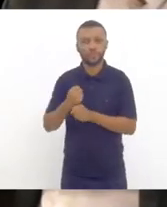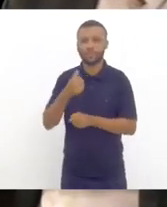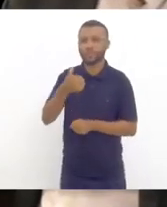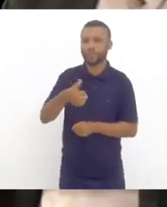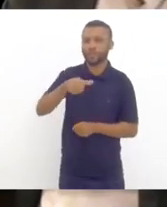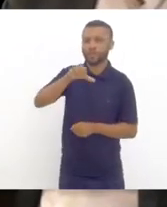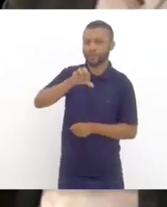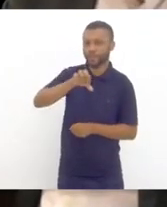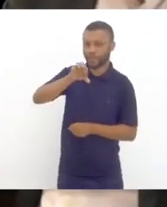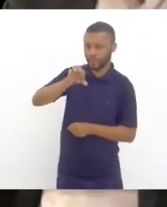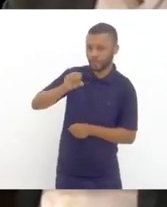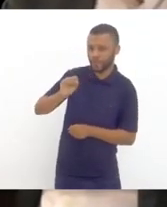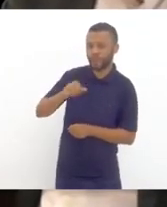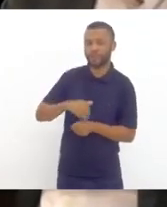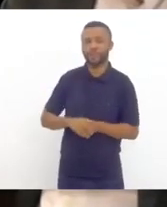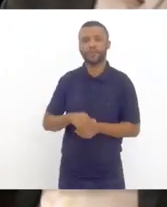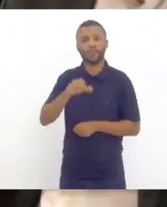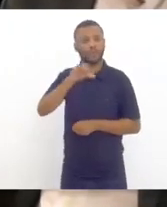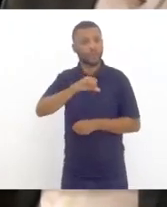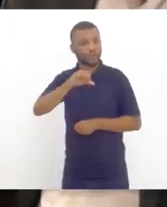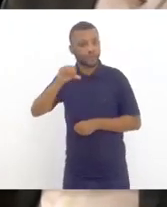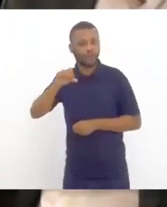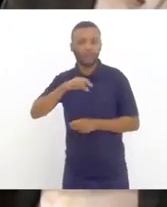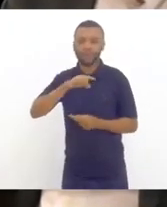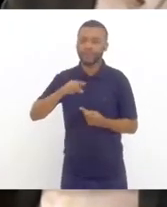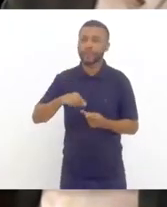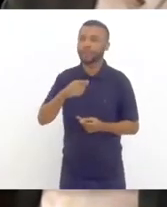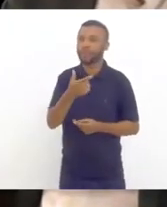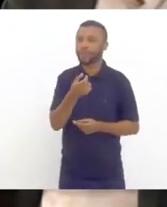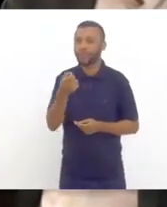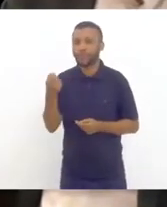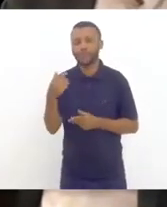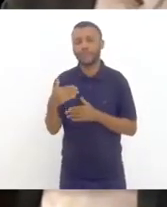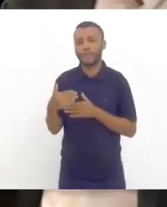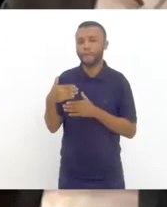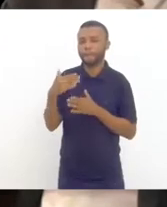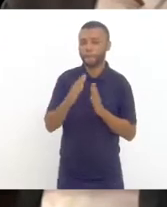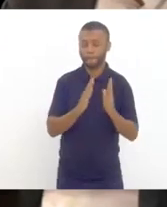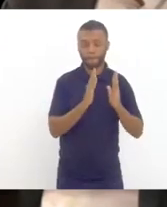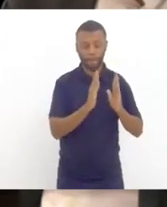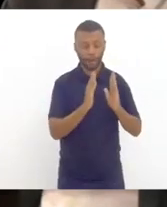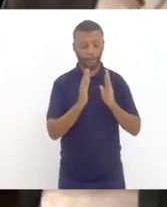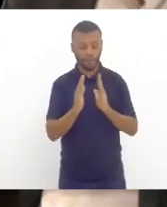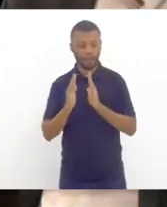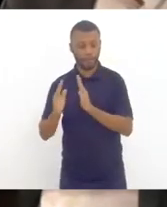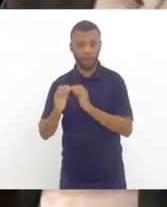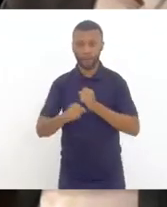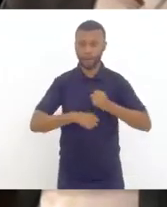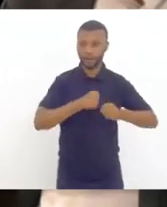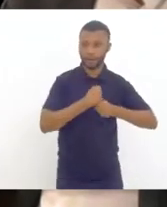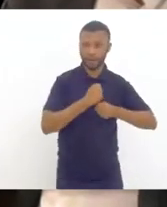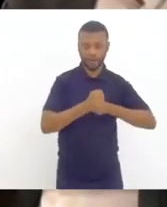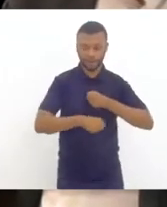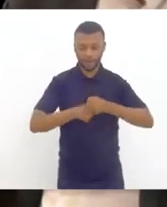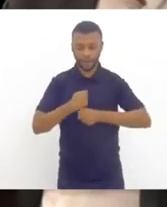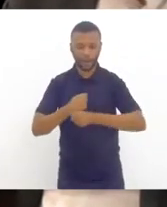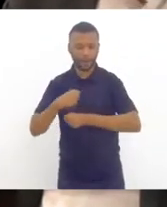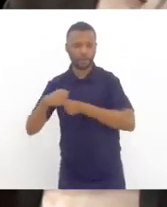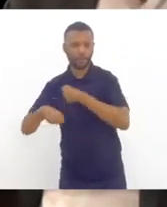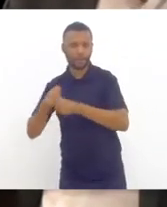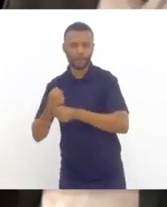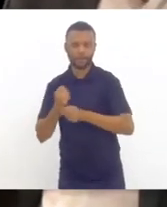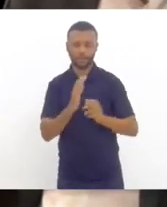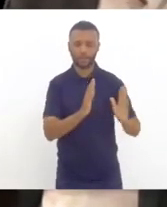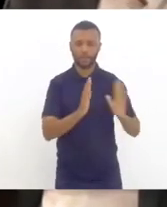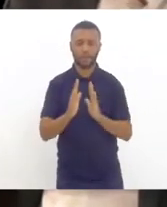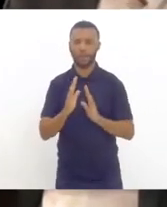1998, 99, 2000. Em sequência. Então, da mesma forma que é calculado quanto que o município do Rio de Janeiro deixou